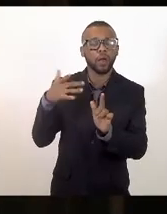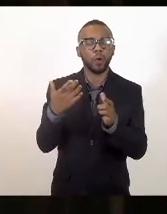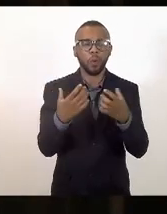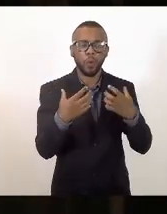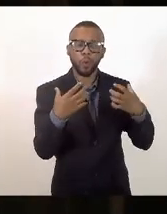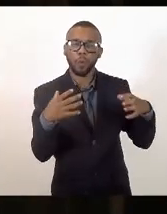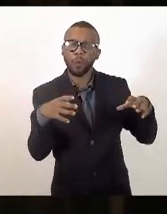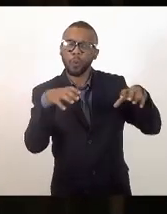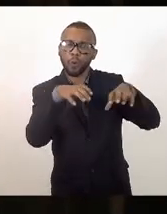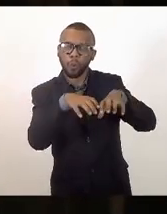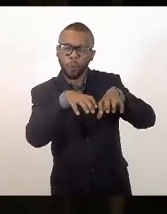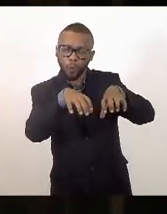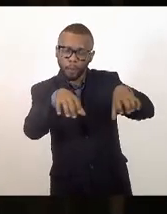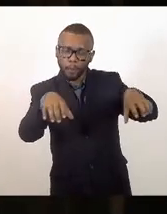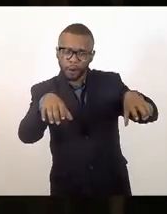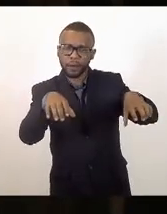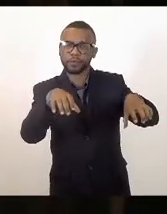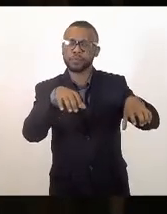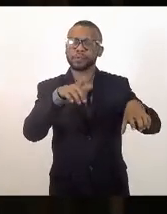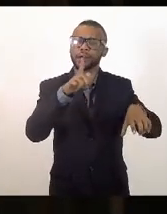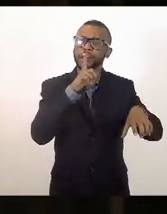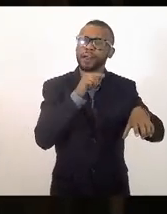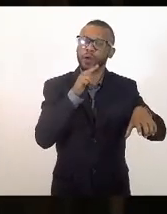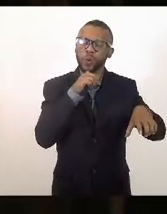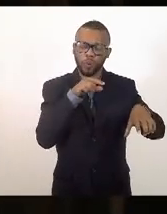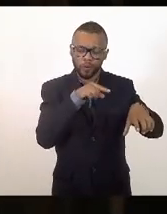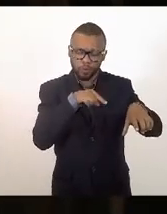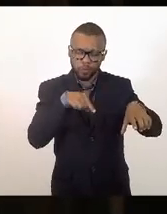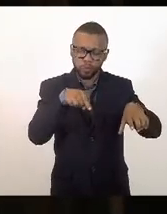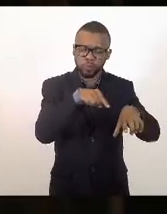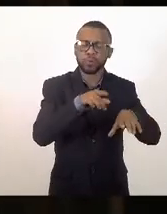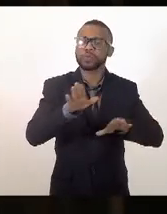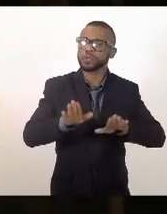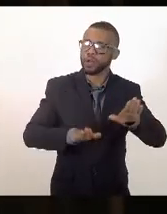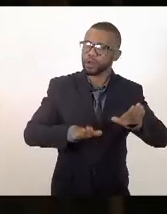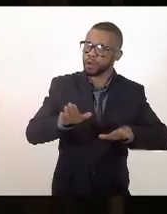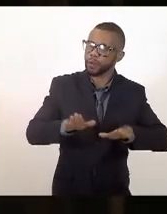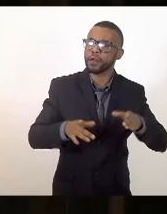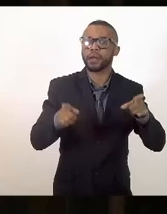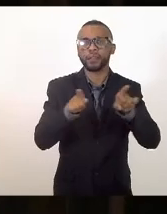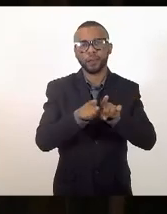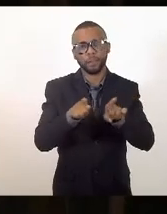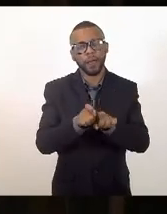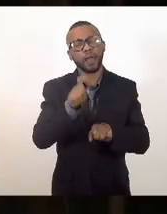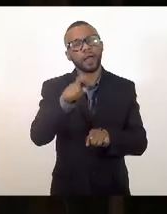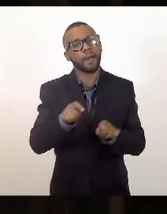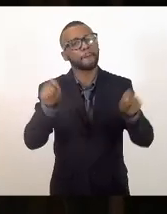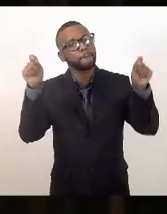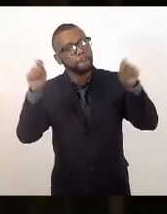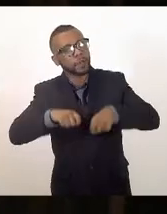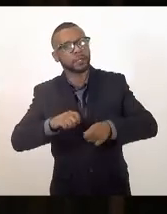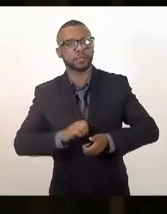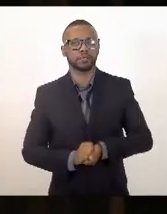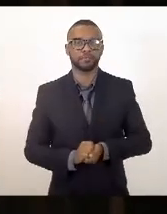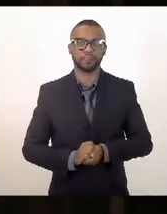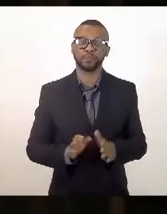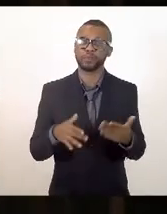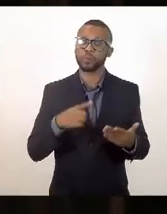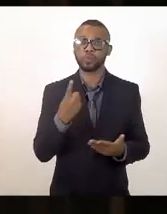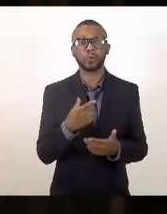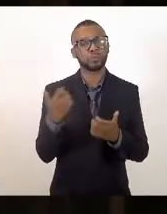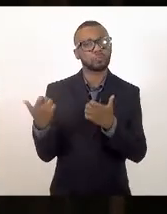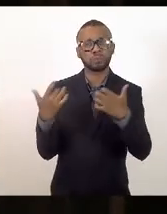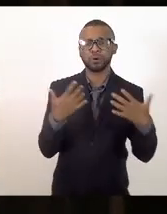Jacarepaguá também vai ser possível. Então, nós estamos falando de projetos